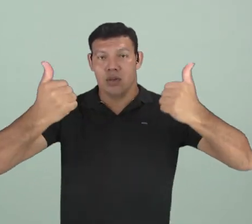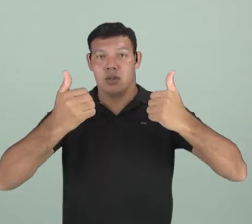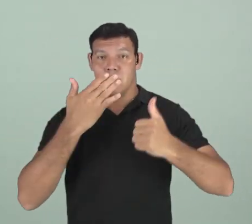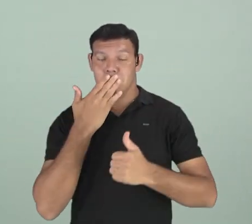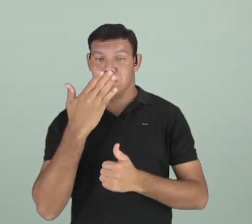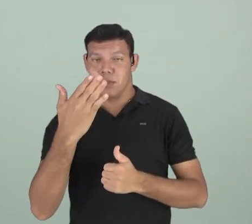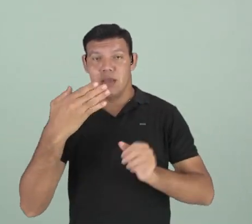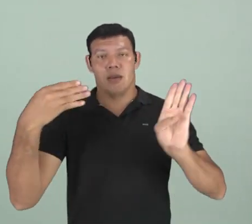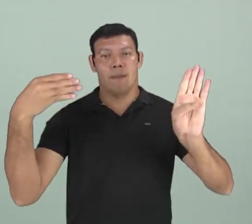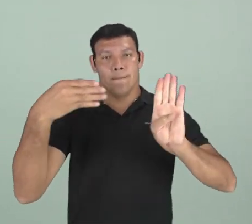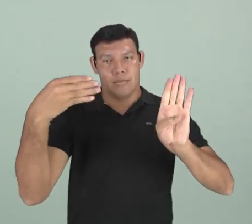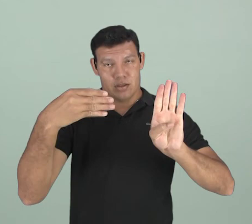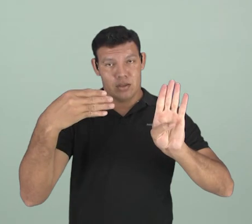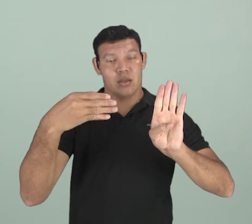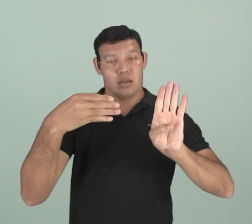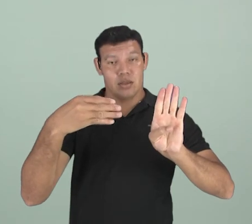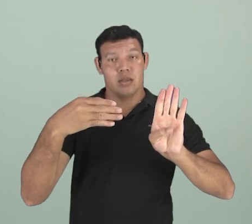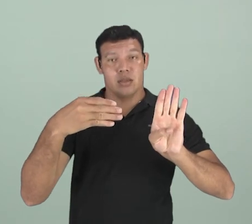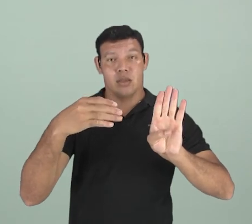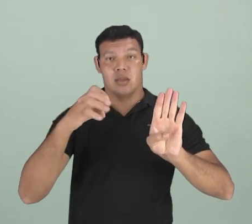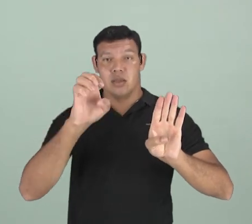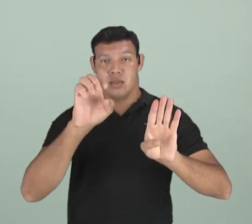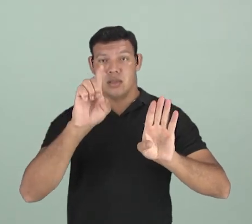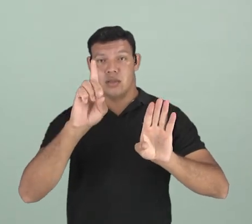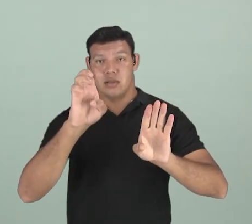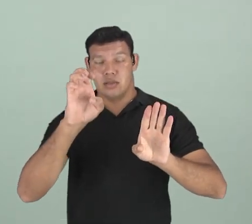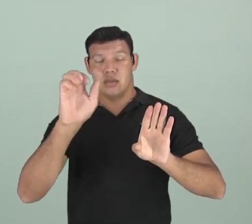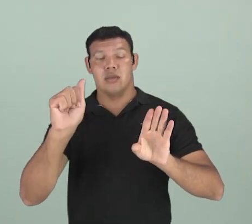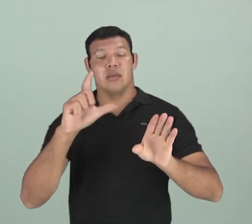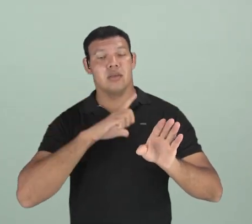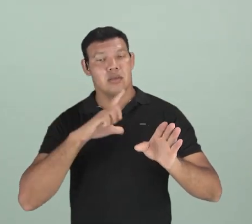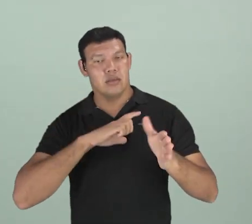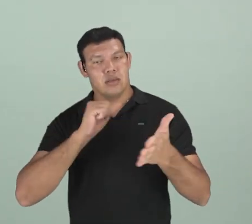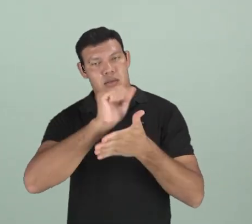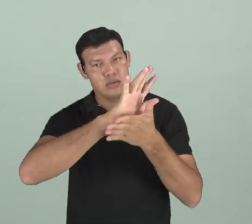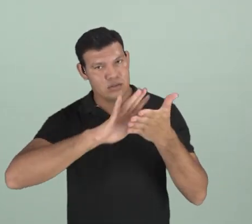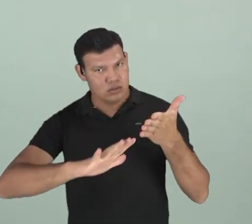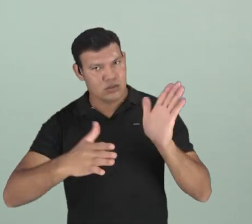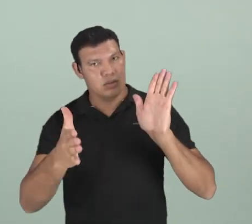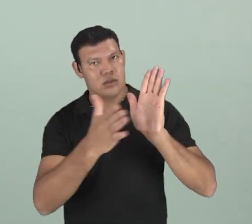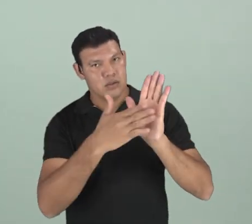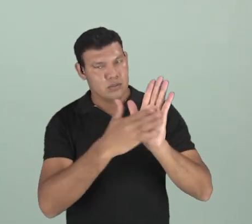que recorram às atividades que está proposta lá na plataforma Eduque,